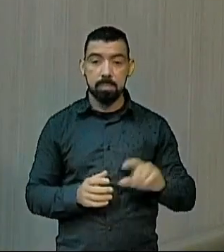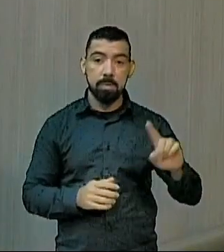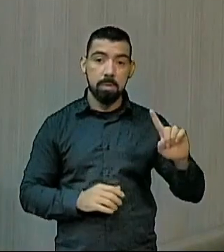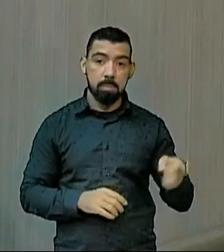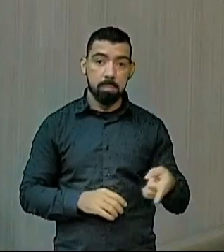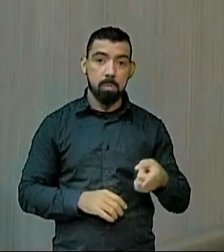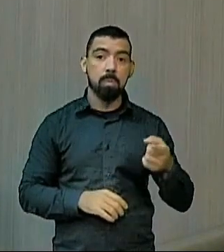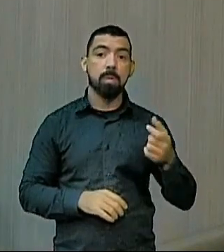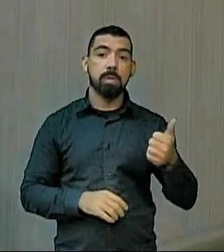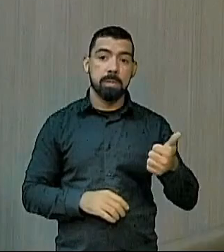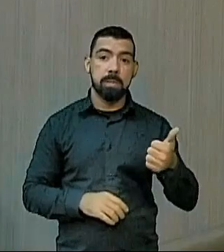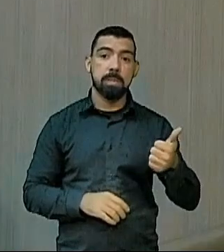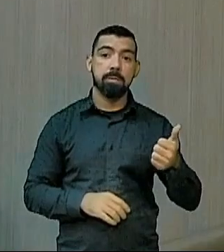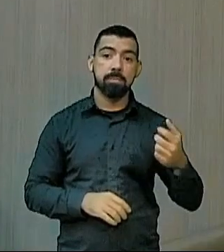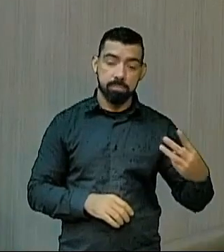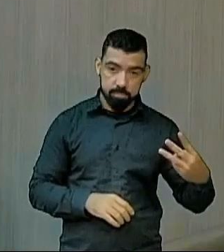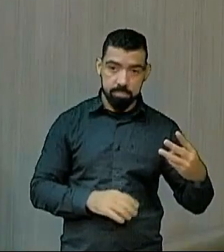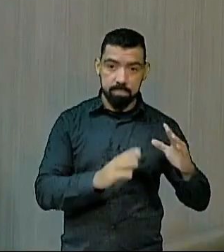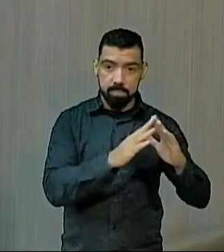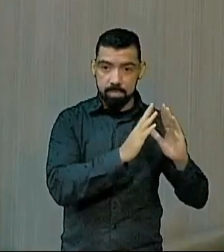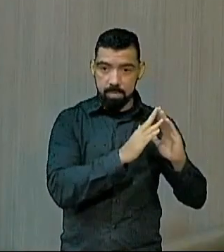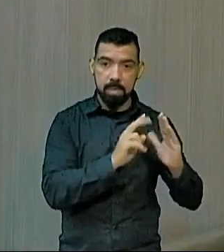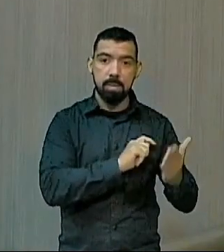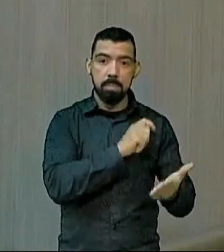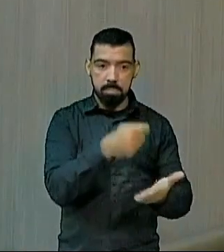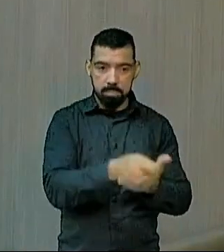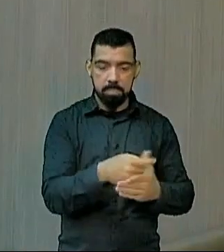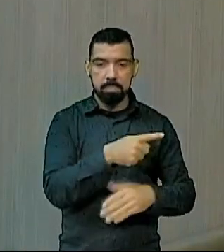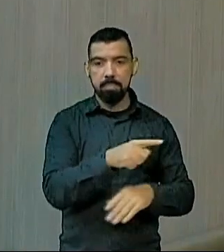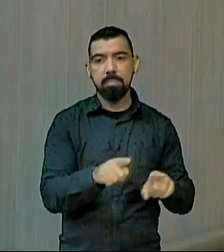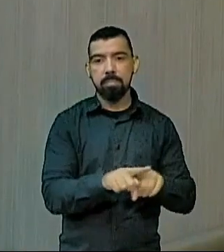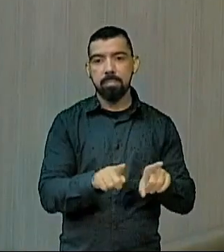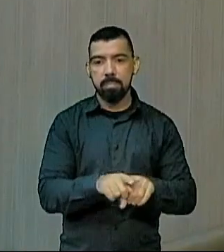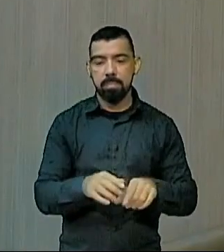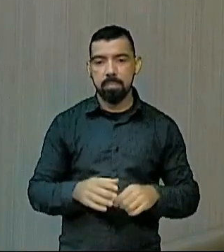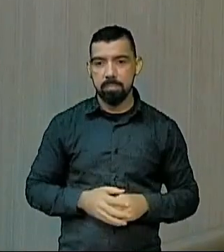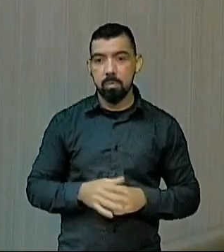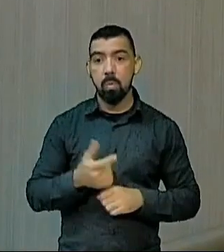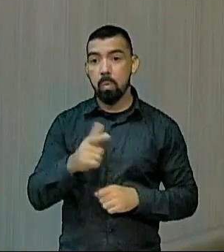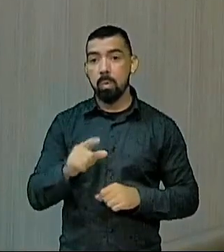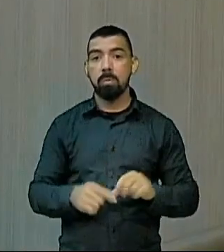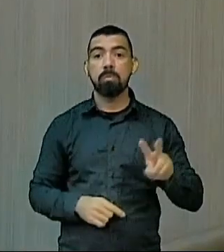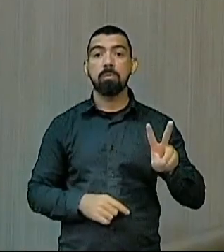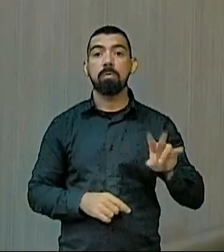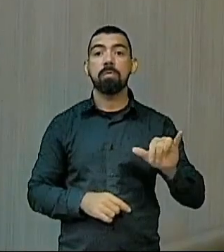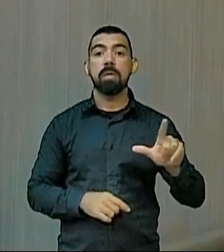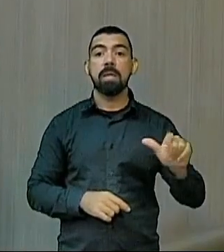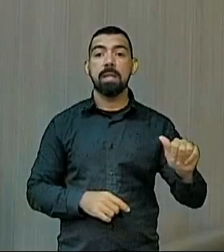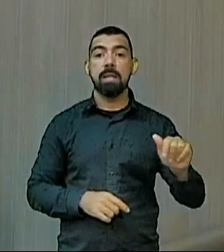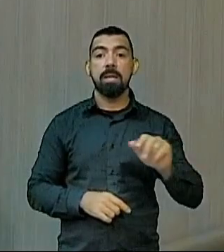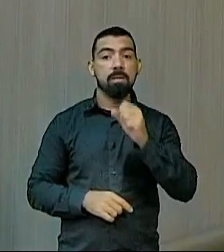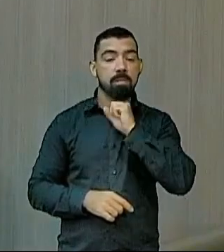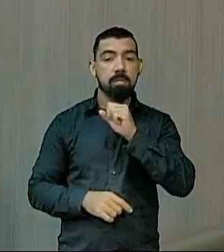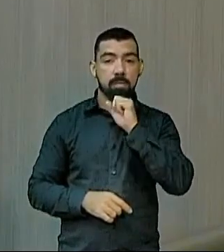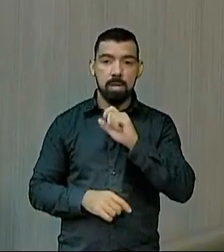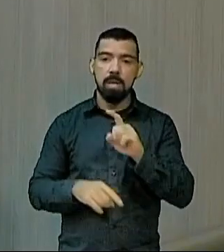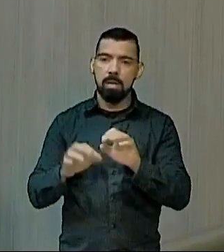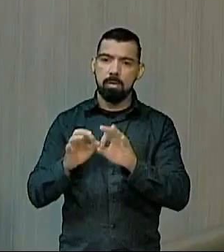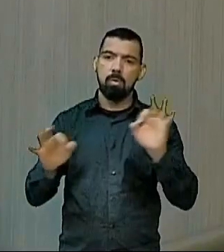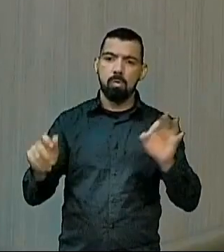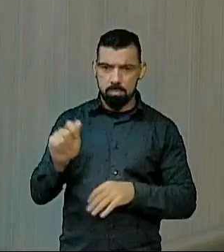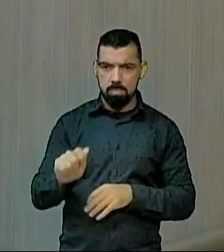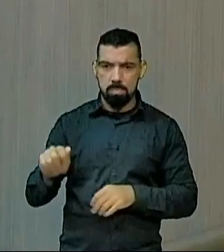residências vão pagar a taxa do lixo na granja Lisboa no Vila Velha que eu saiba é muito longe da